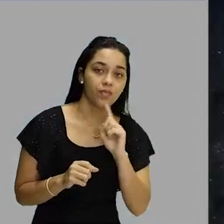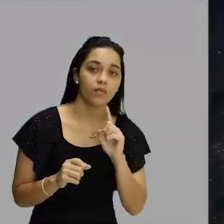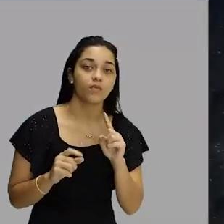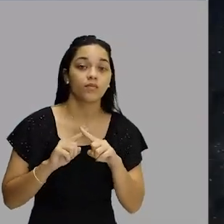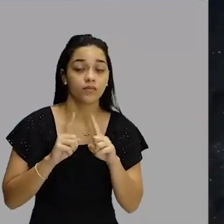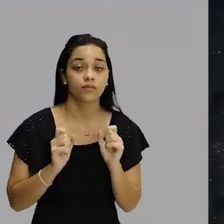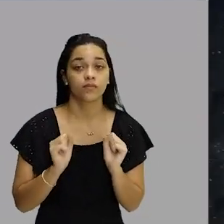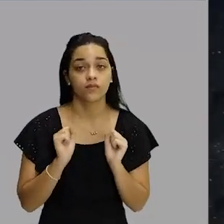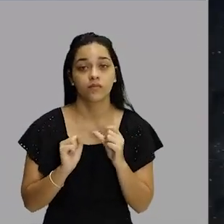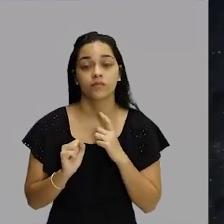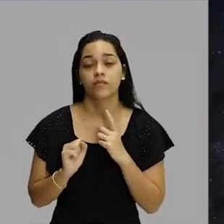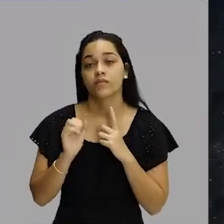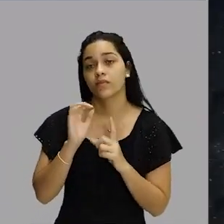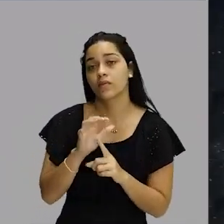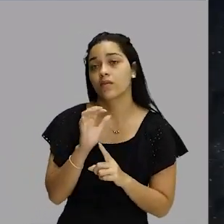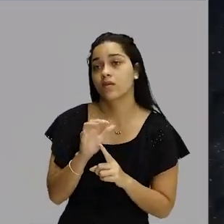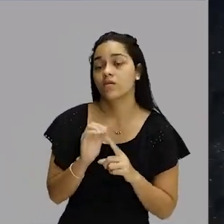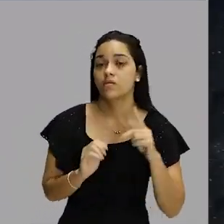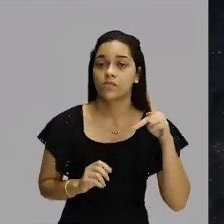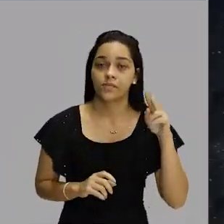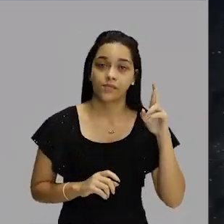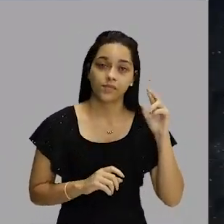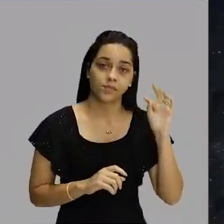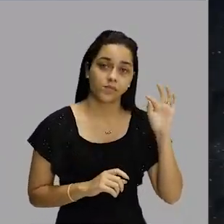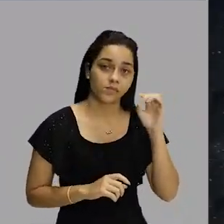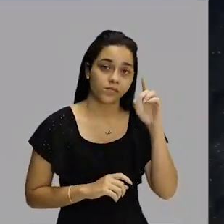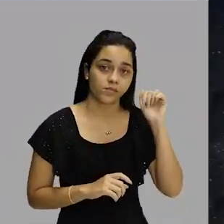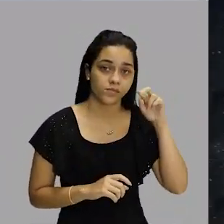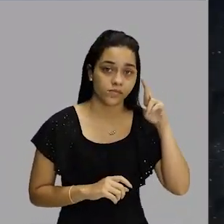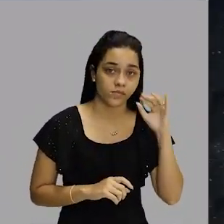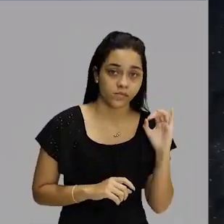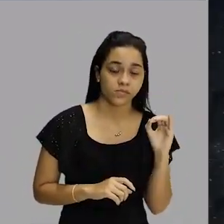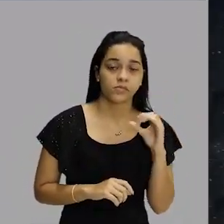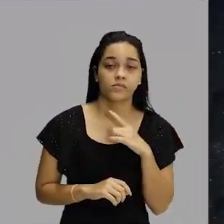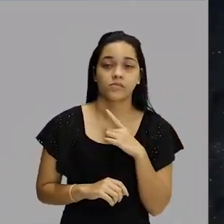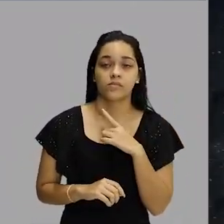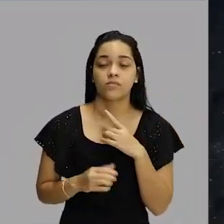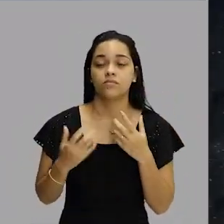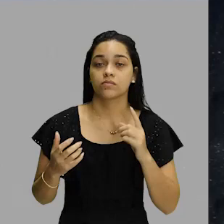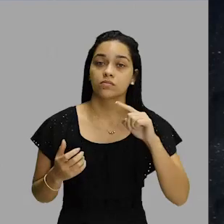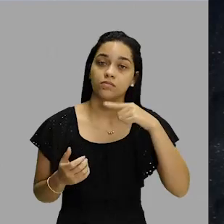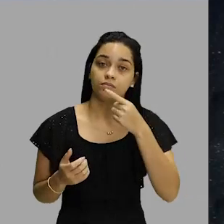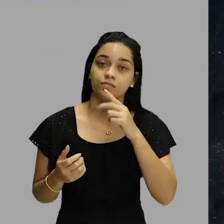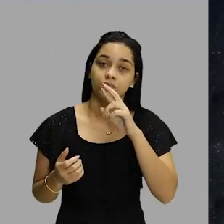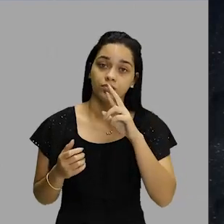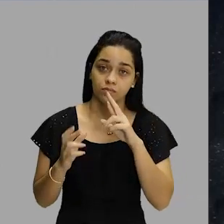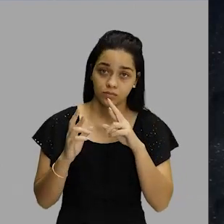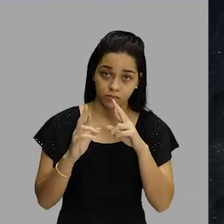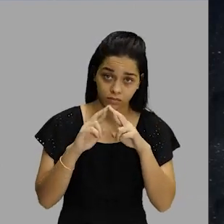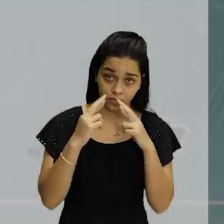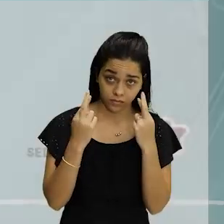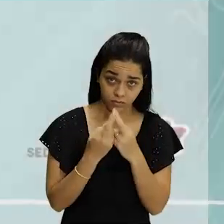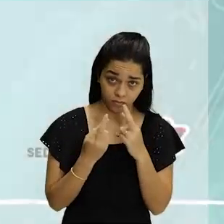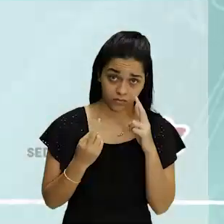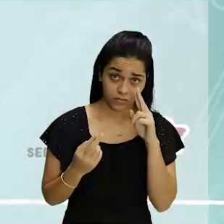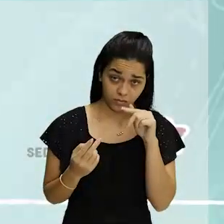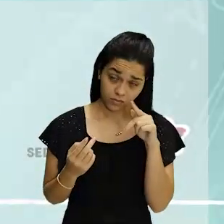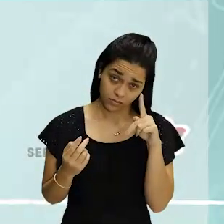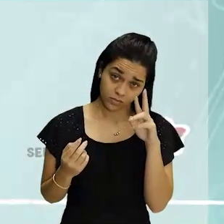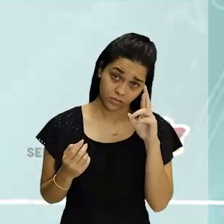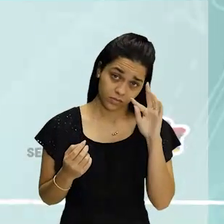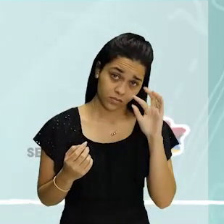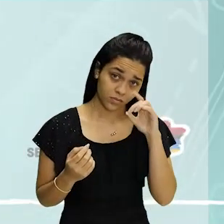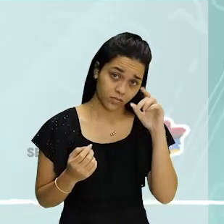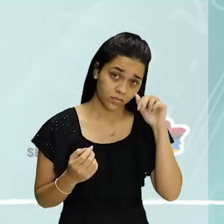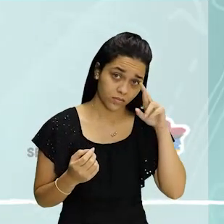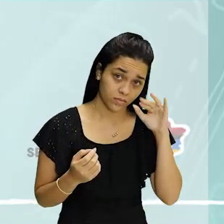ela pode ser causada por um protozoário, que é de um indivíduo de um outro reino, que nós ainda vamos estudar, que ele é um protozoário, que